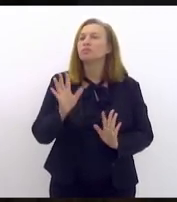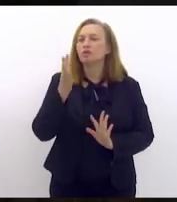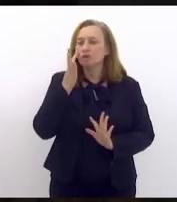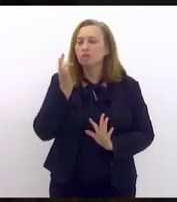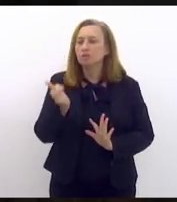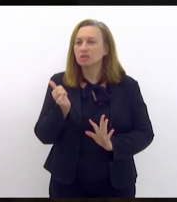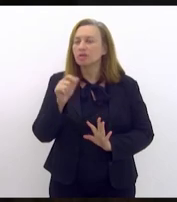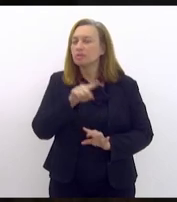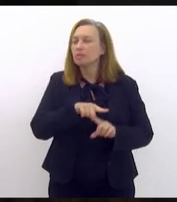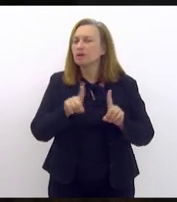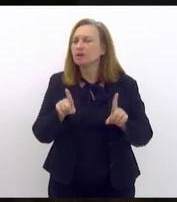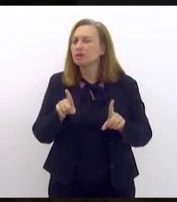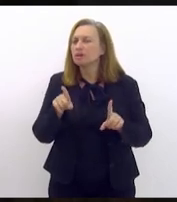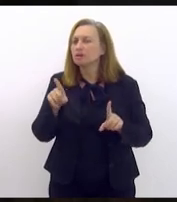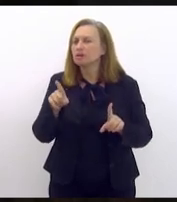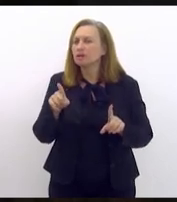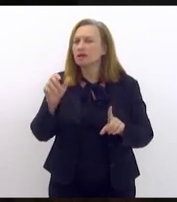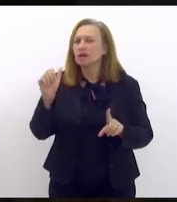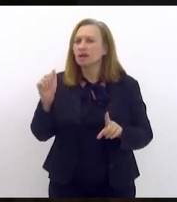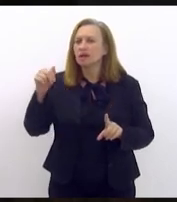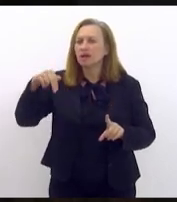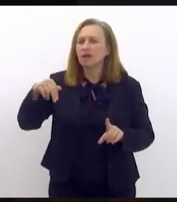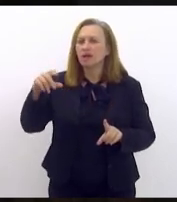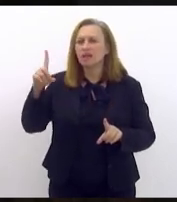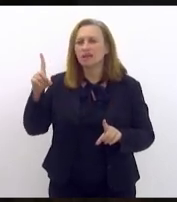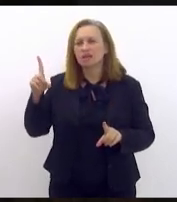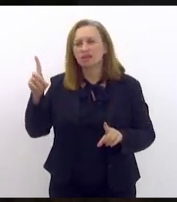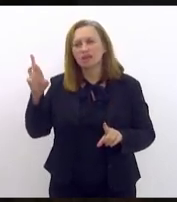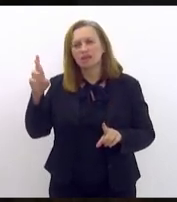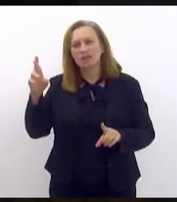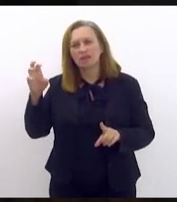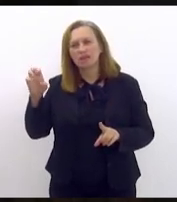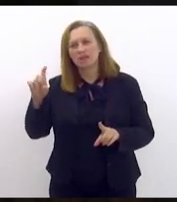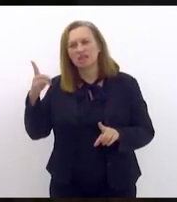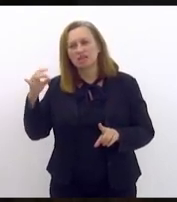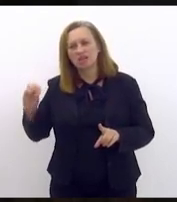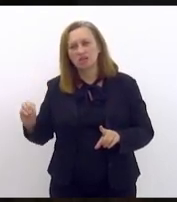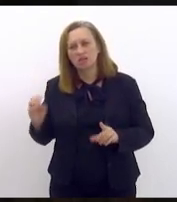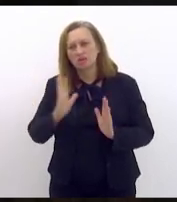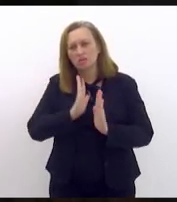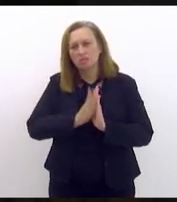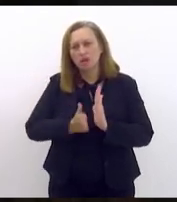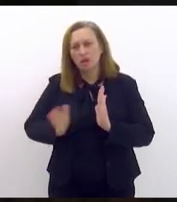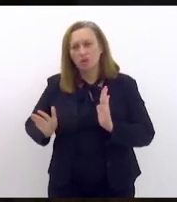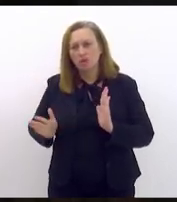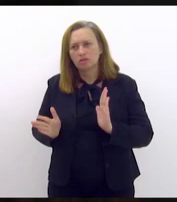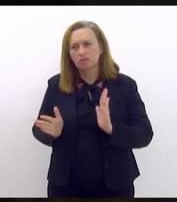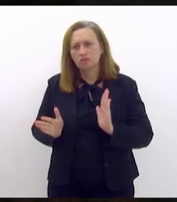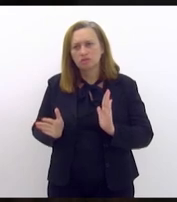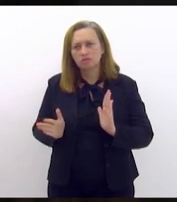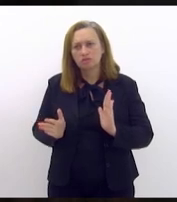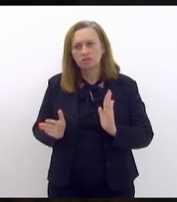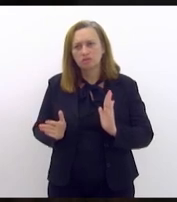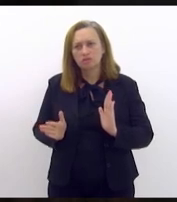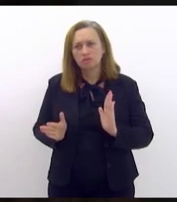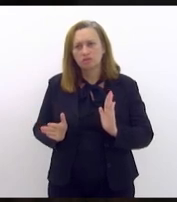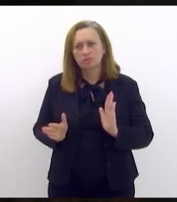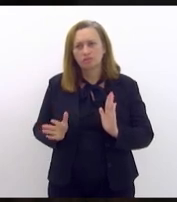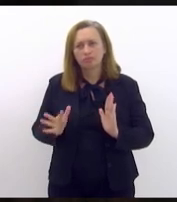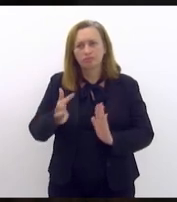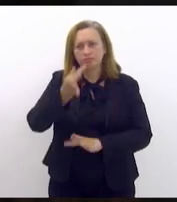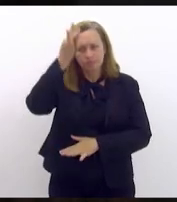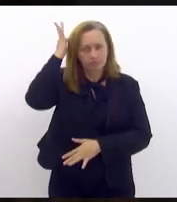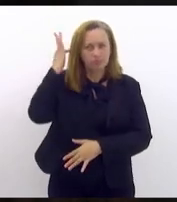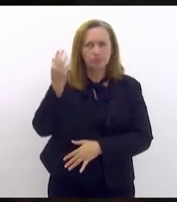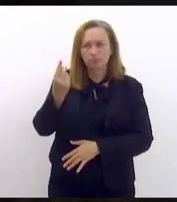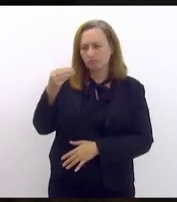Estou falando com o Fred, mas estou falando... O Andrezinho Siciliano, você não... Pela ordem aqui... Fred Pacheco, só um